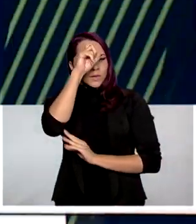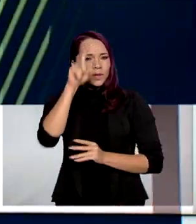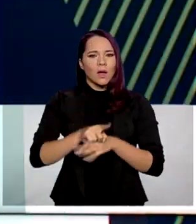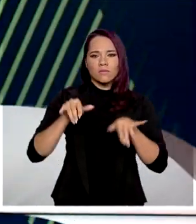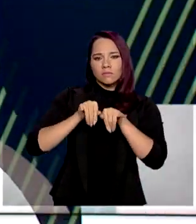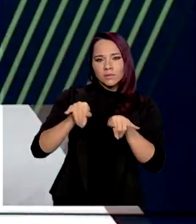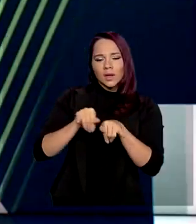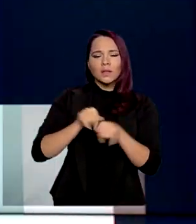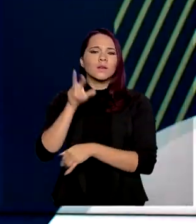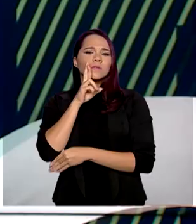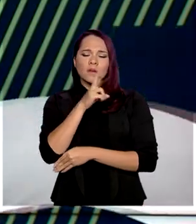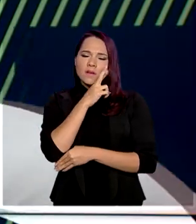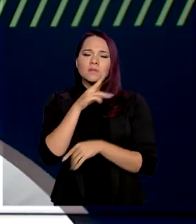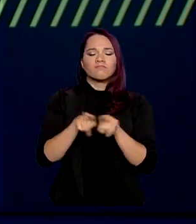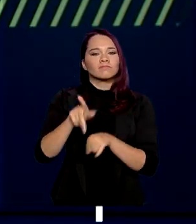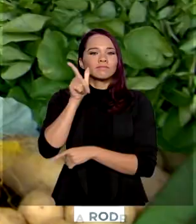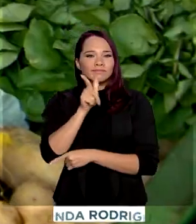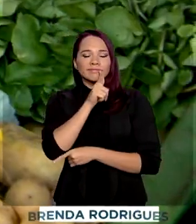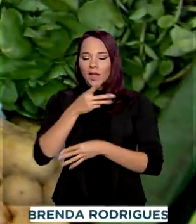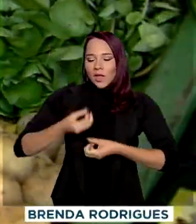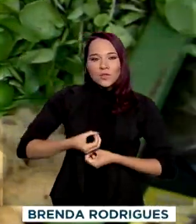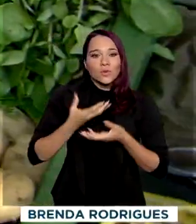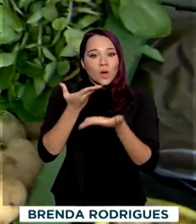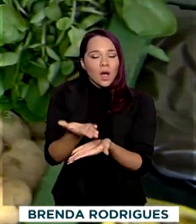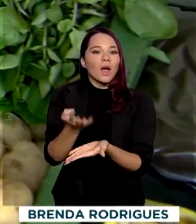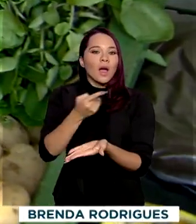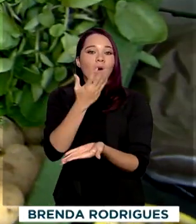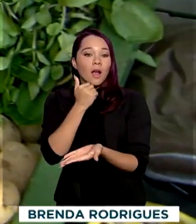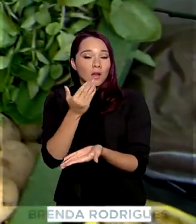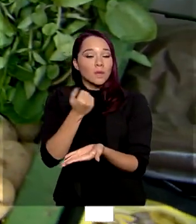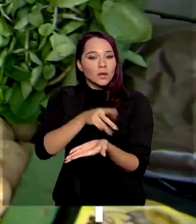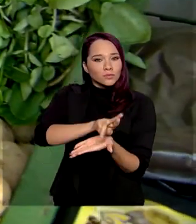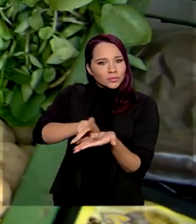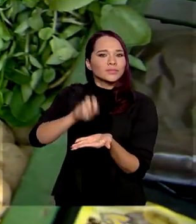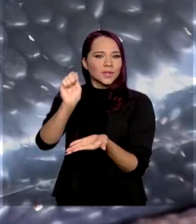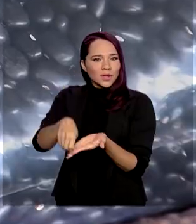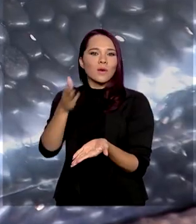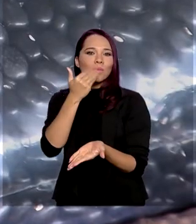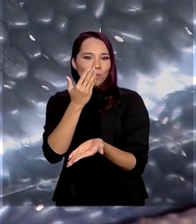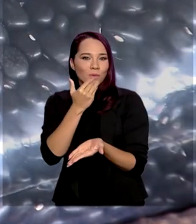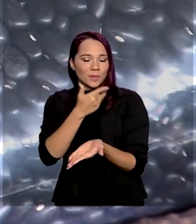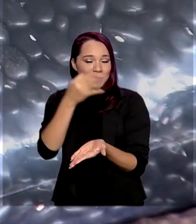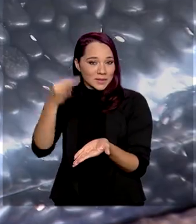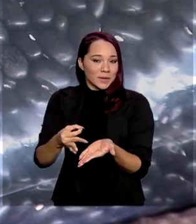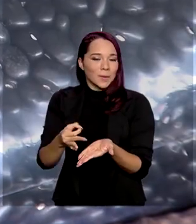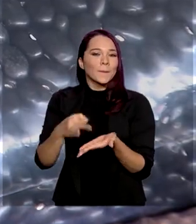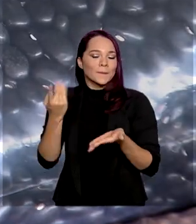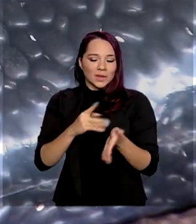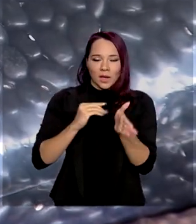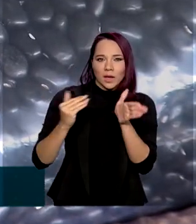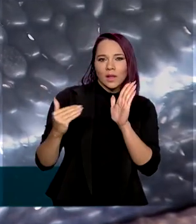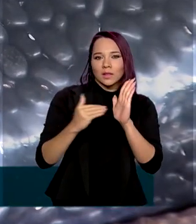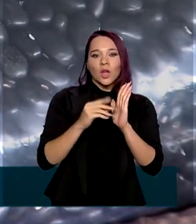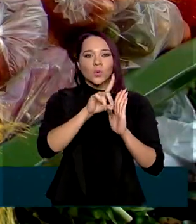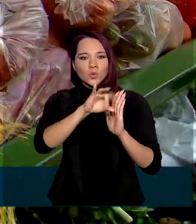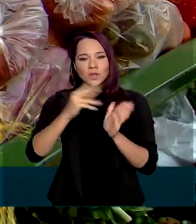supermercados, restaurantes e lanchonetes a doarem as sobras de alimentos que ainda sirvam para o consumo humano, ou seja, dentro do